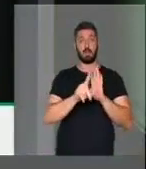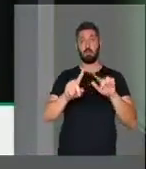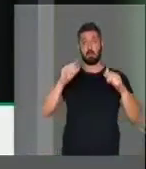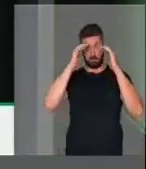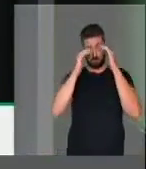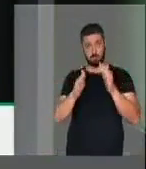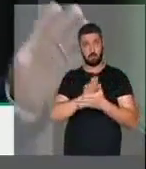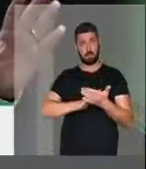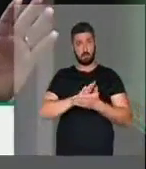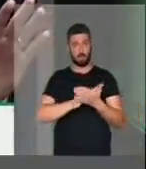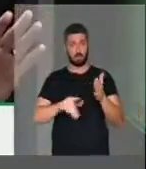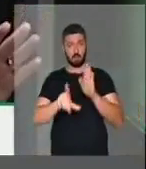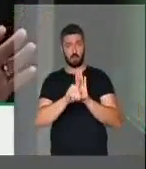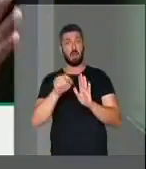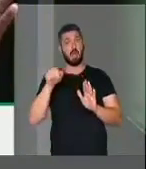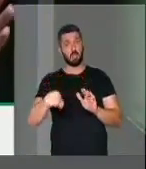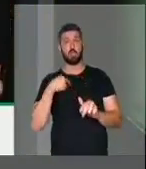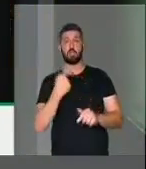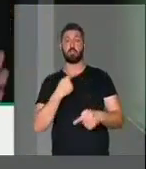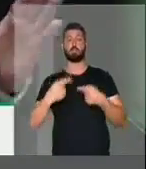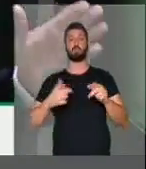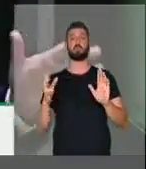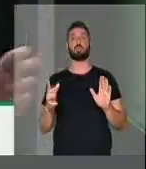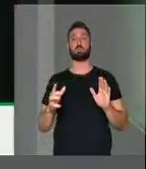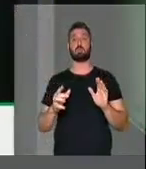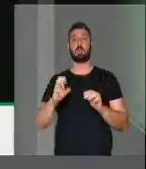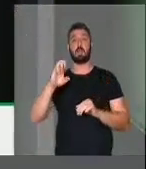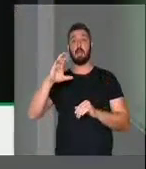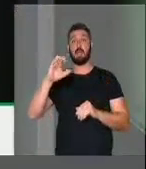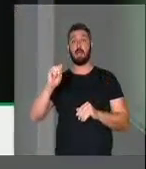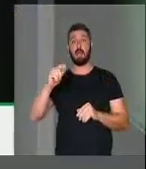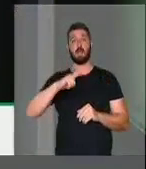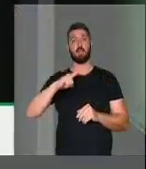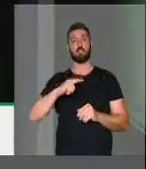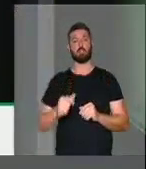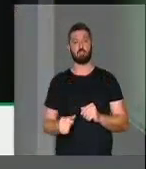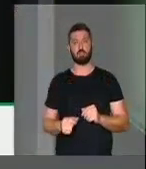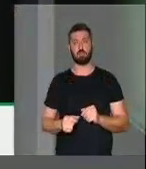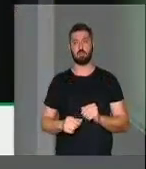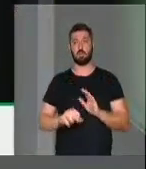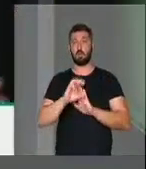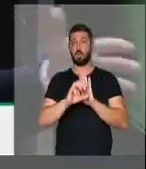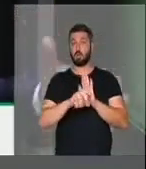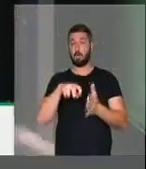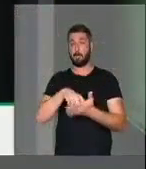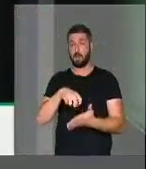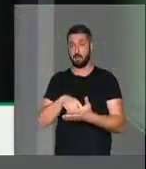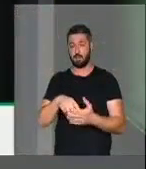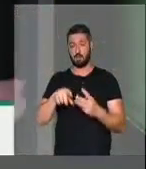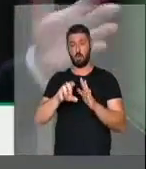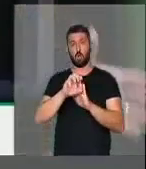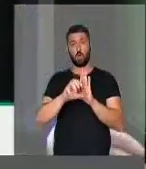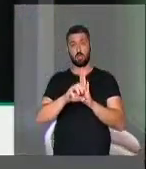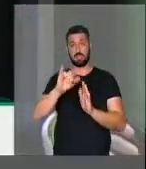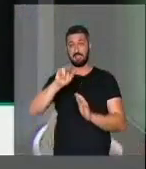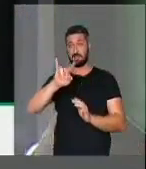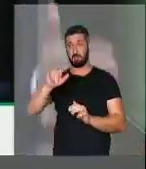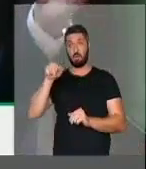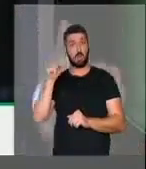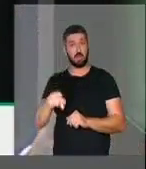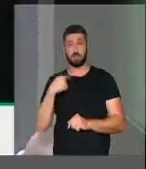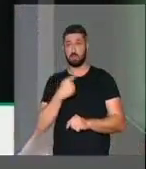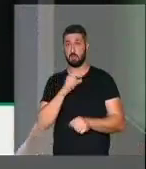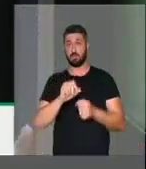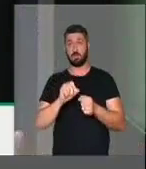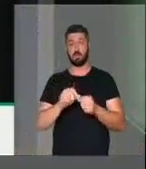são cumpridas. É disso que a gente está tratando. Lei, existe o ECA, existe Código Penal, Código Civil, é disso que a gente está